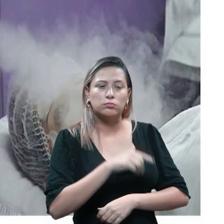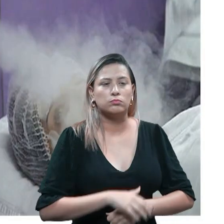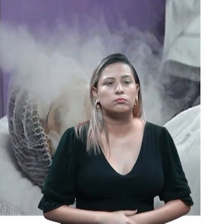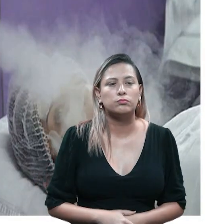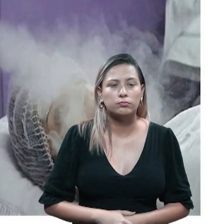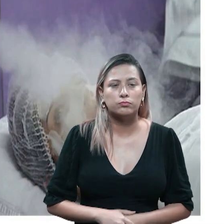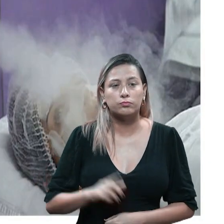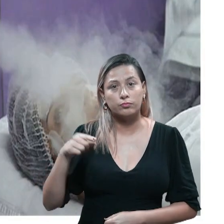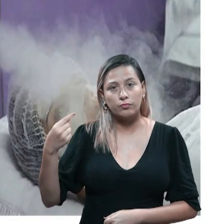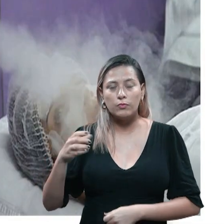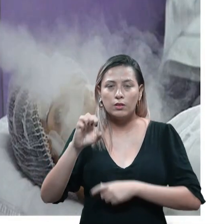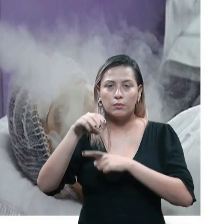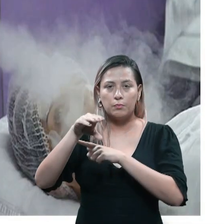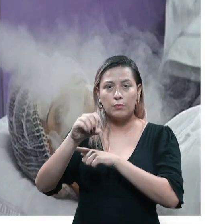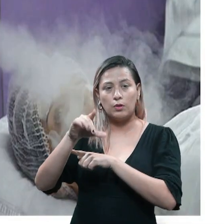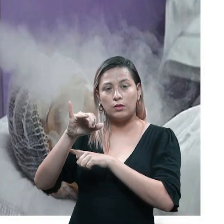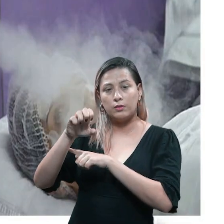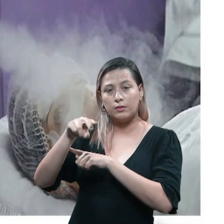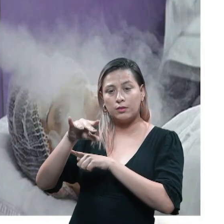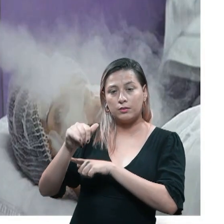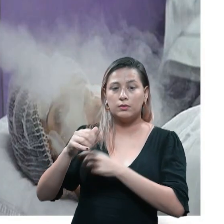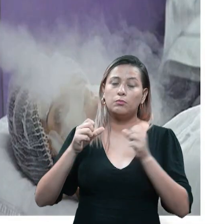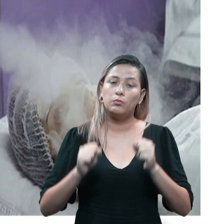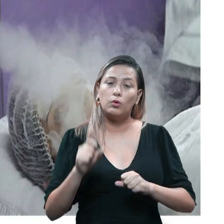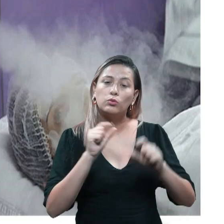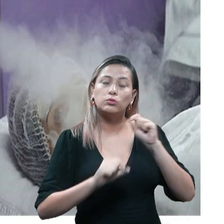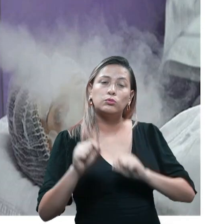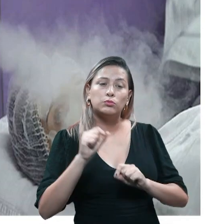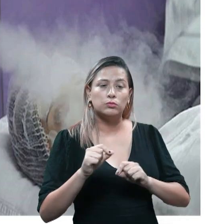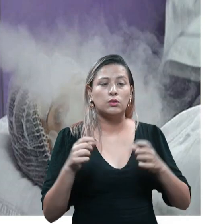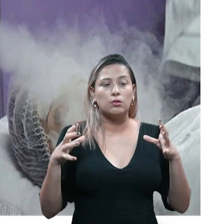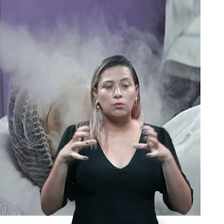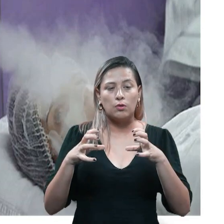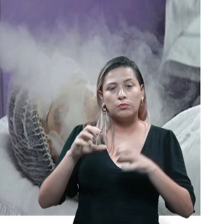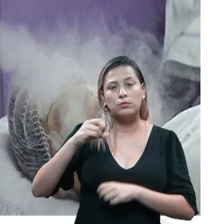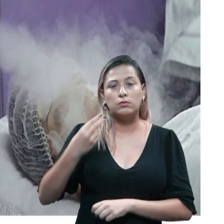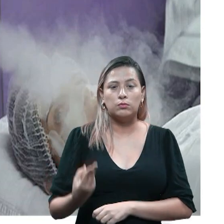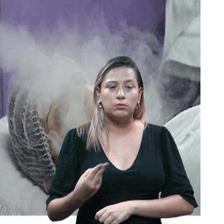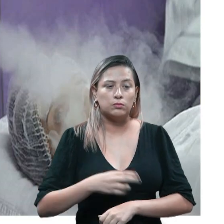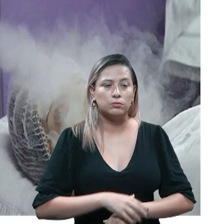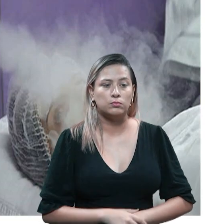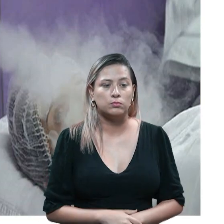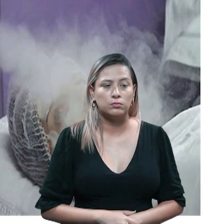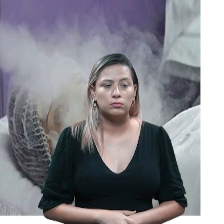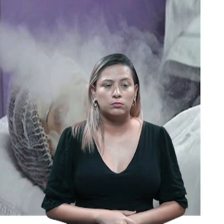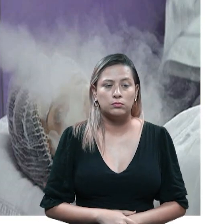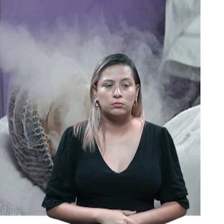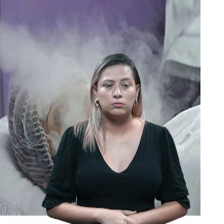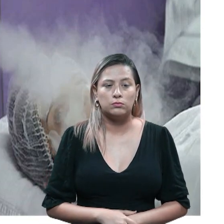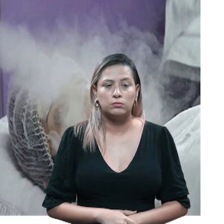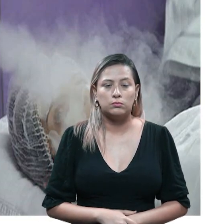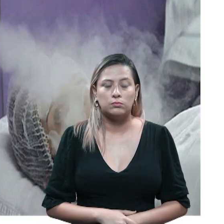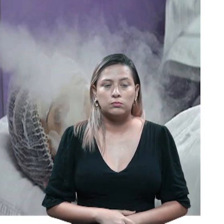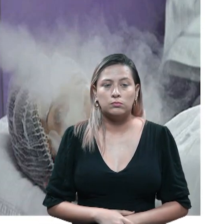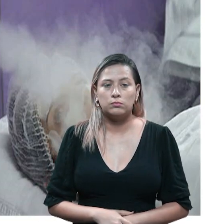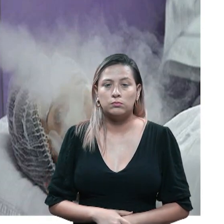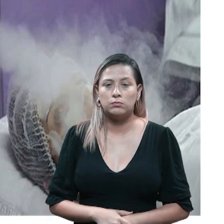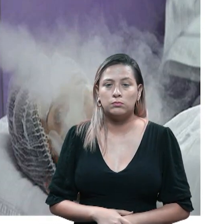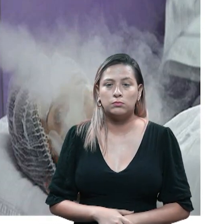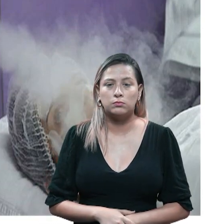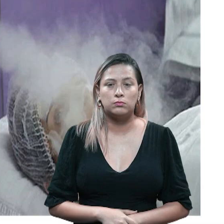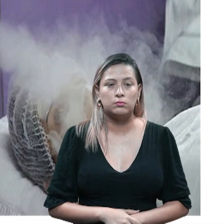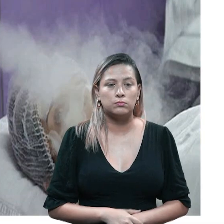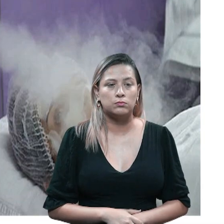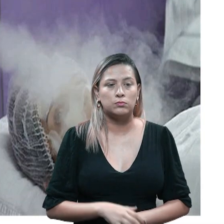é o terceiro passo. Pode ser feito com algodão ou máscara embebida em loção de trietanolamina. Pode ser